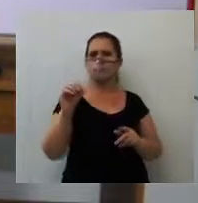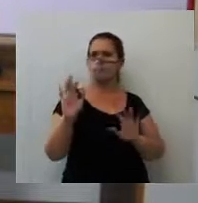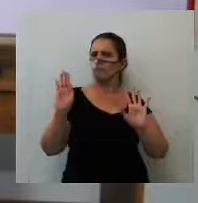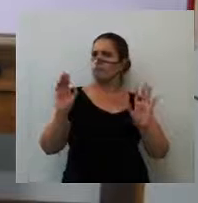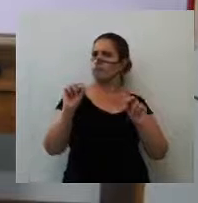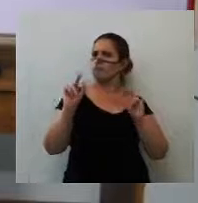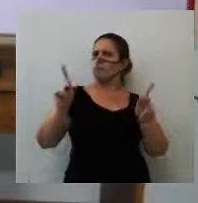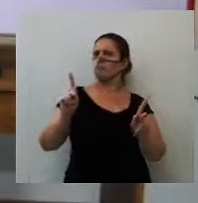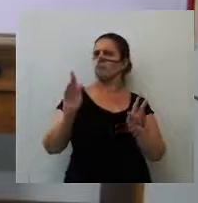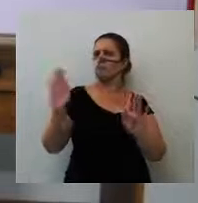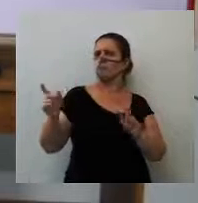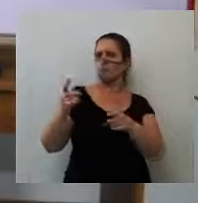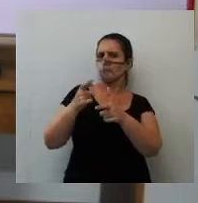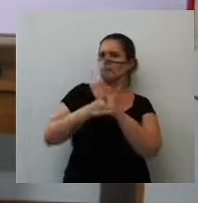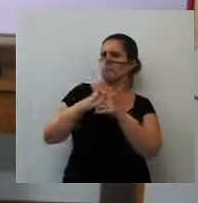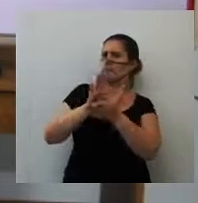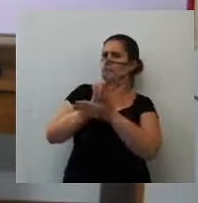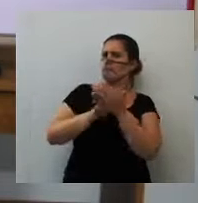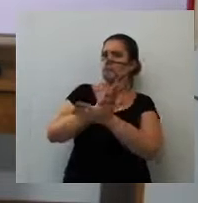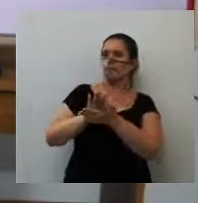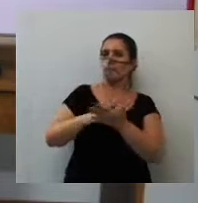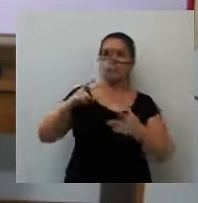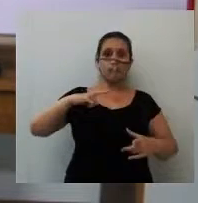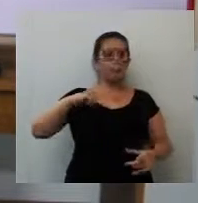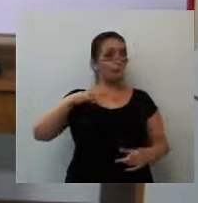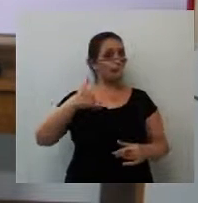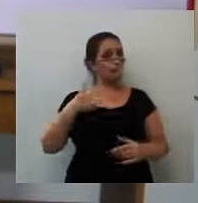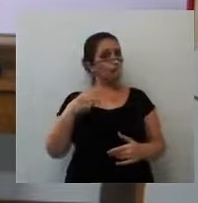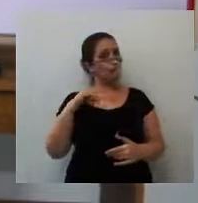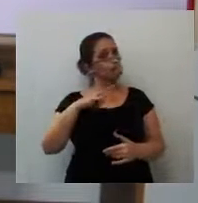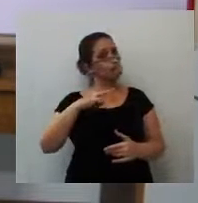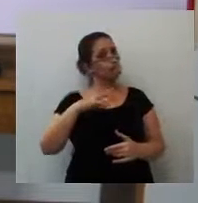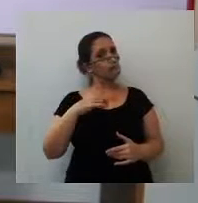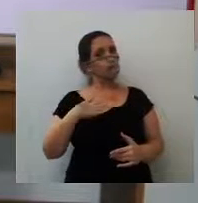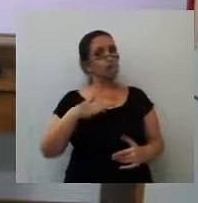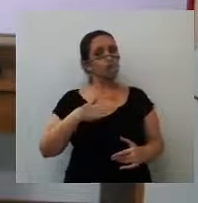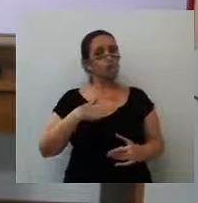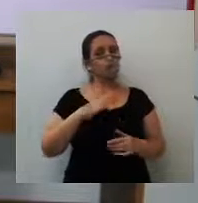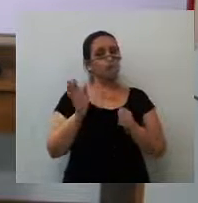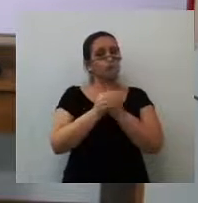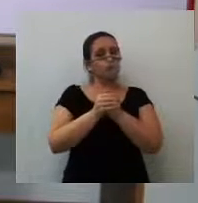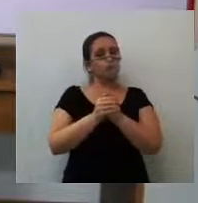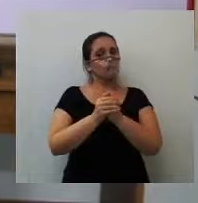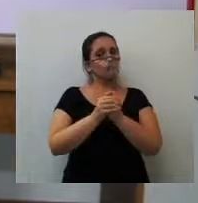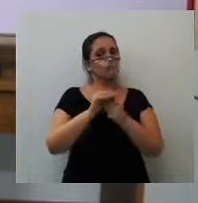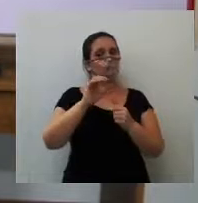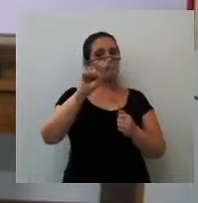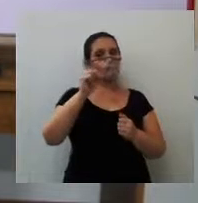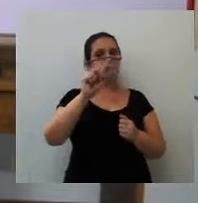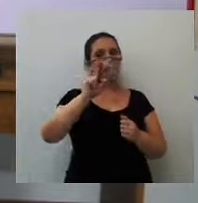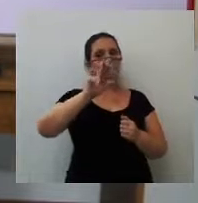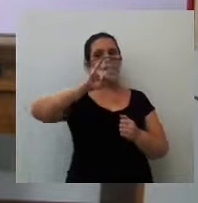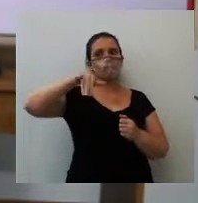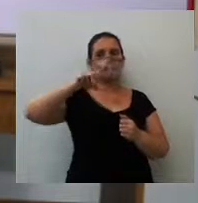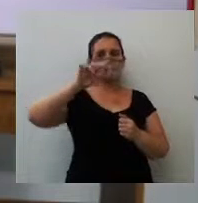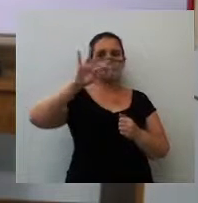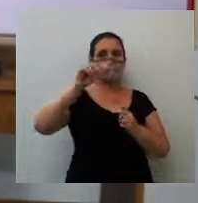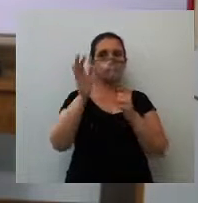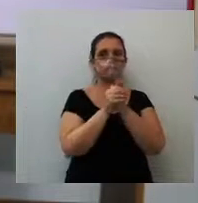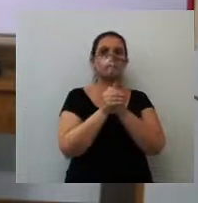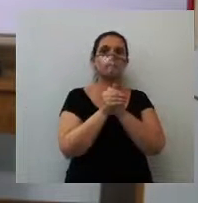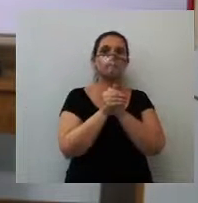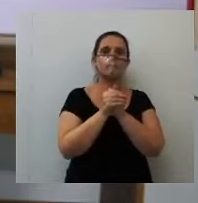mais nada se ó estou é primeira pessoa do singular ou o meu sujeito oculto ó ele vai